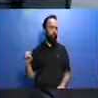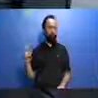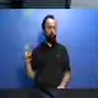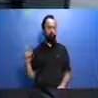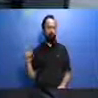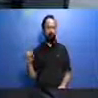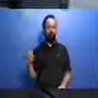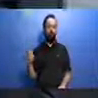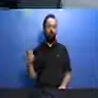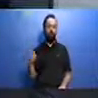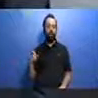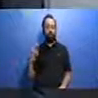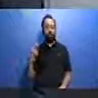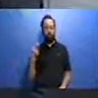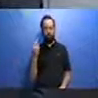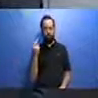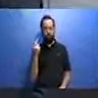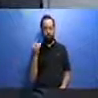são as hidras.